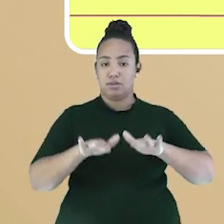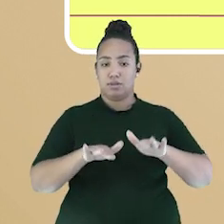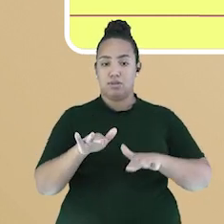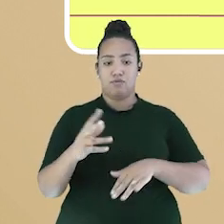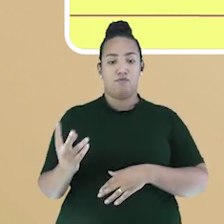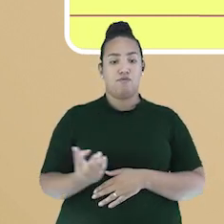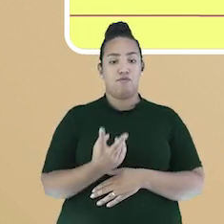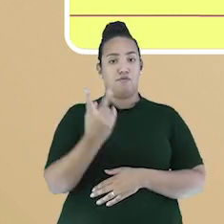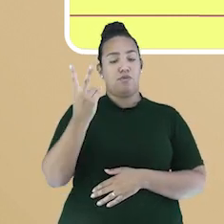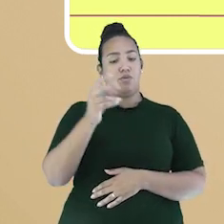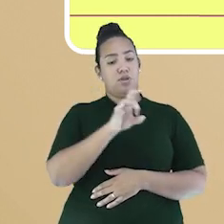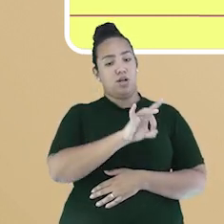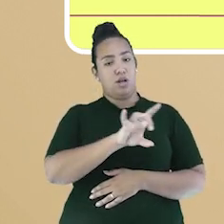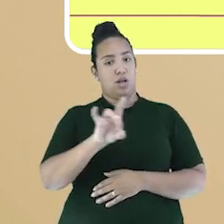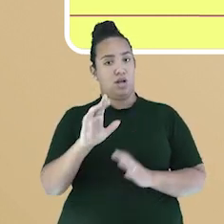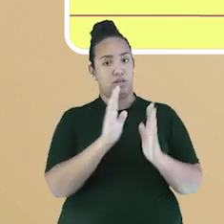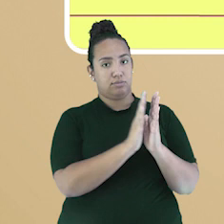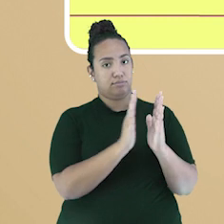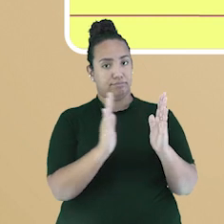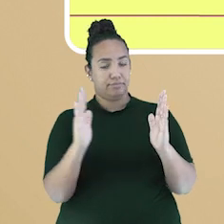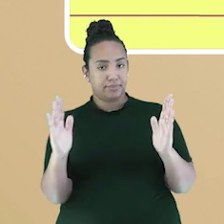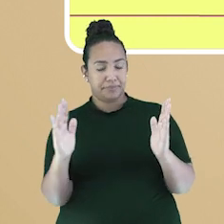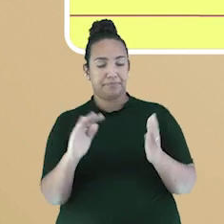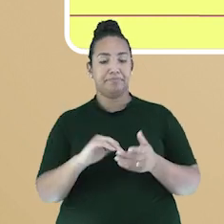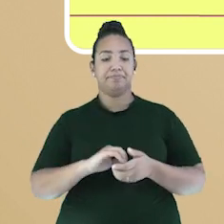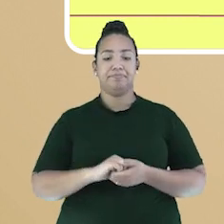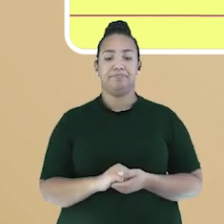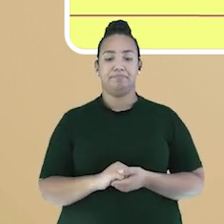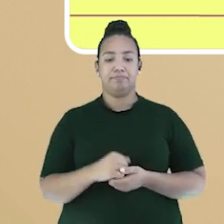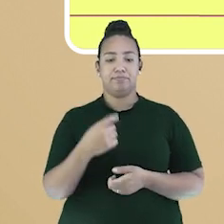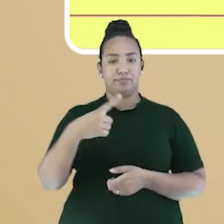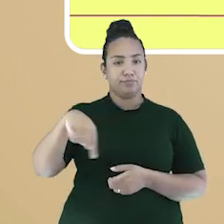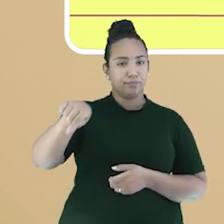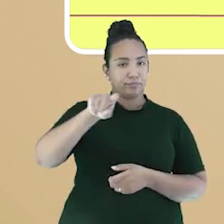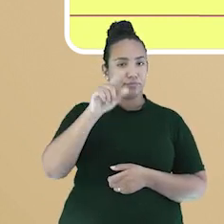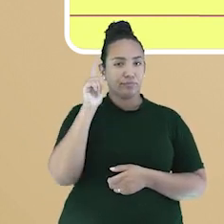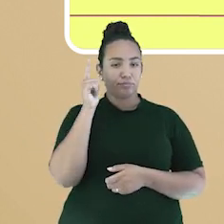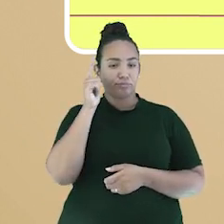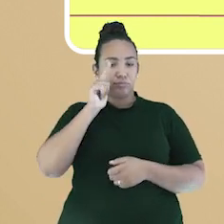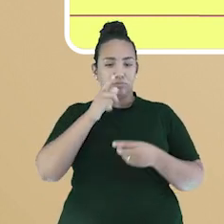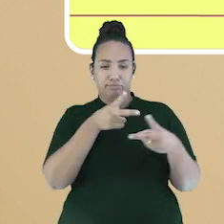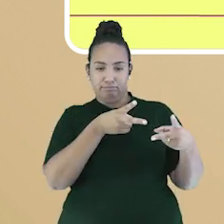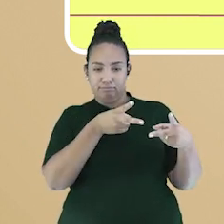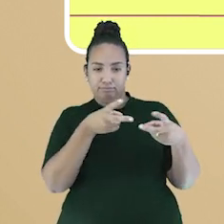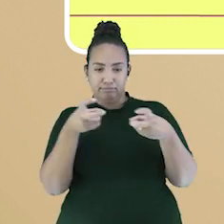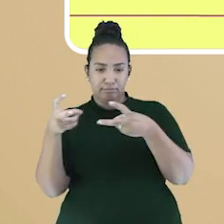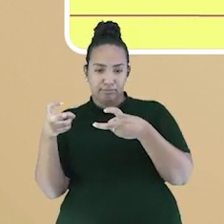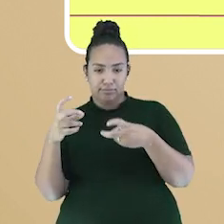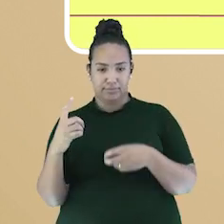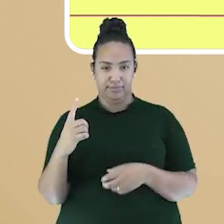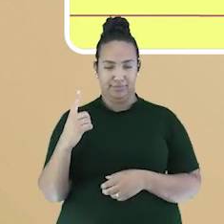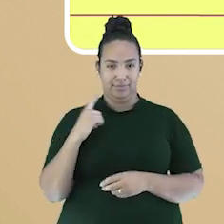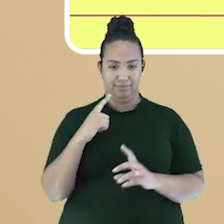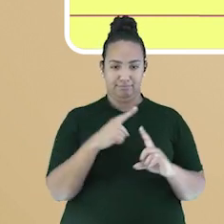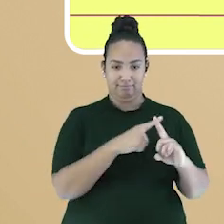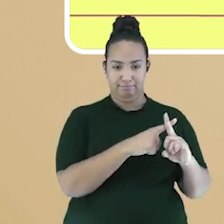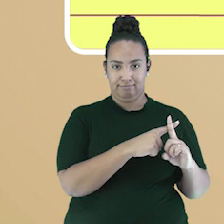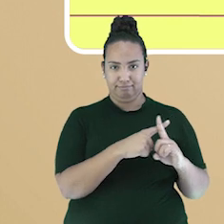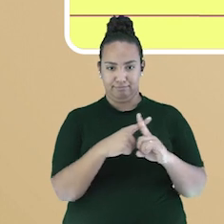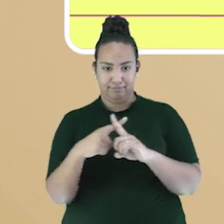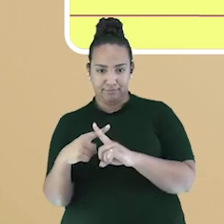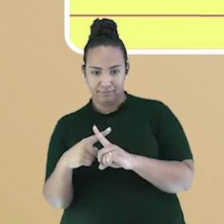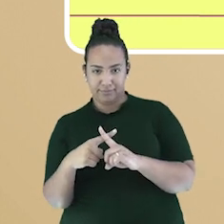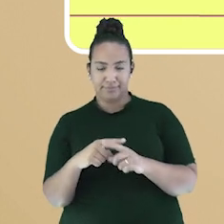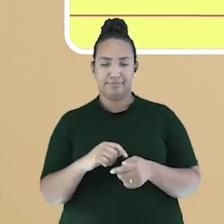representa certo será que você conseguiu perceber que tem o sinal de multiplicação na